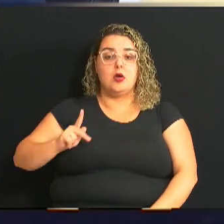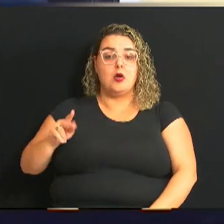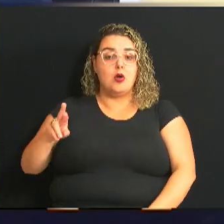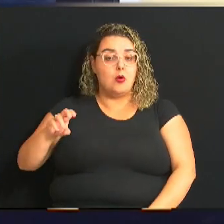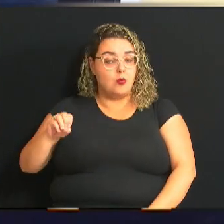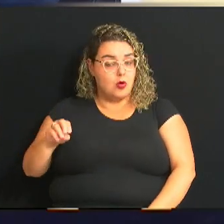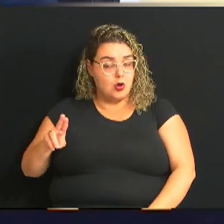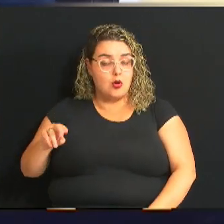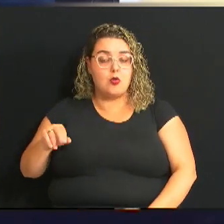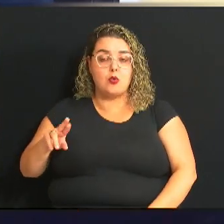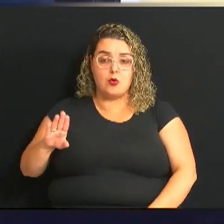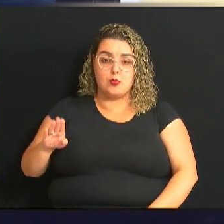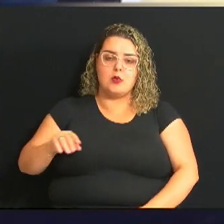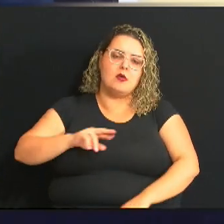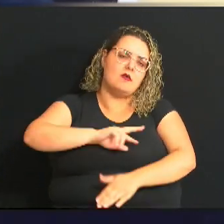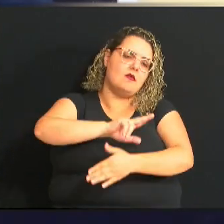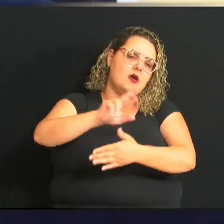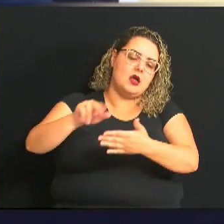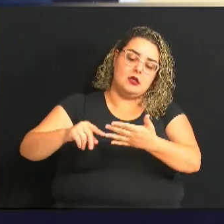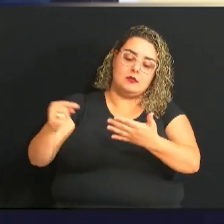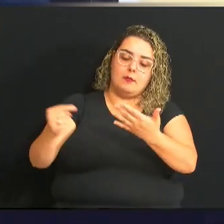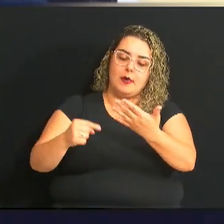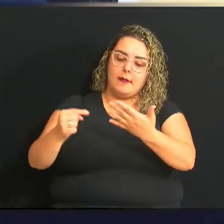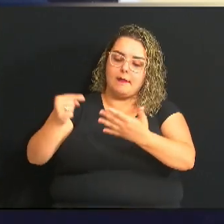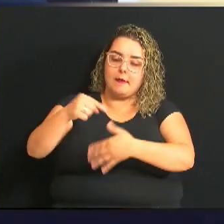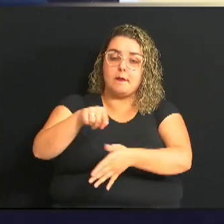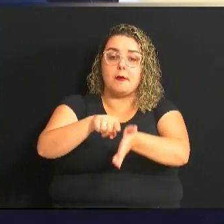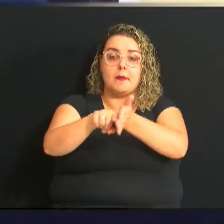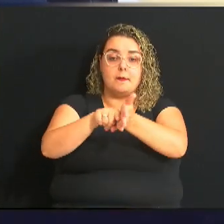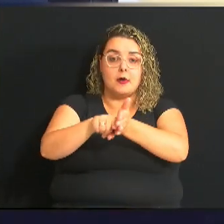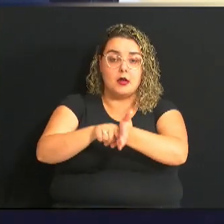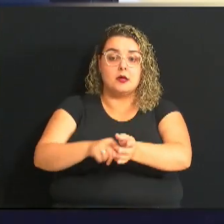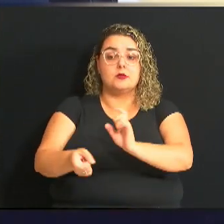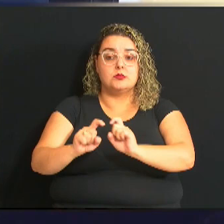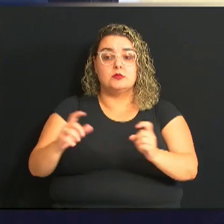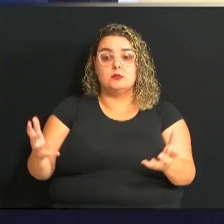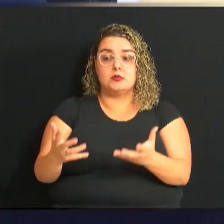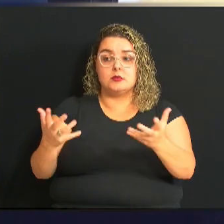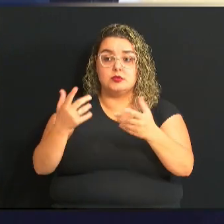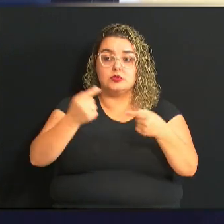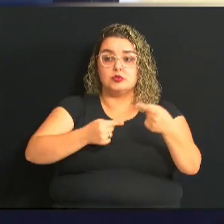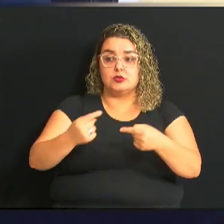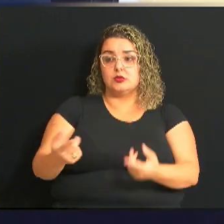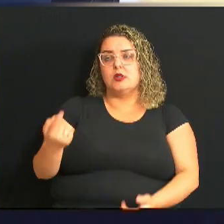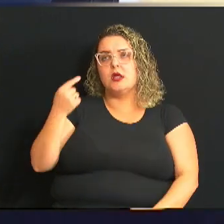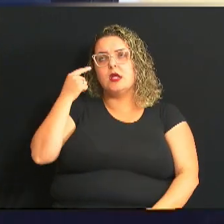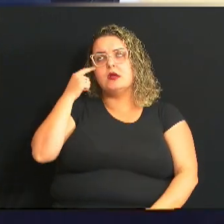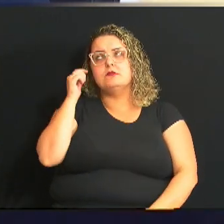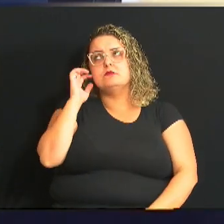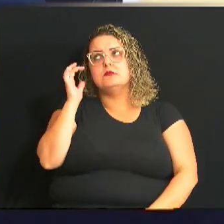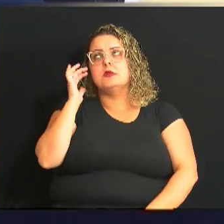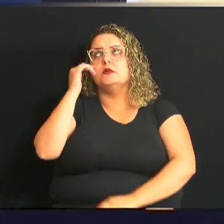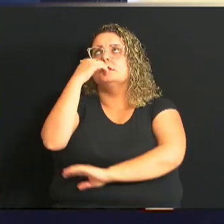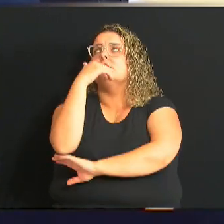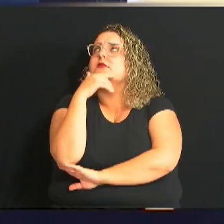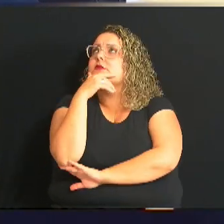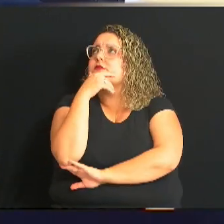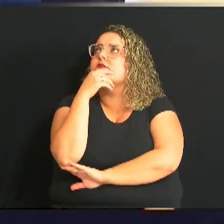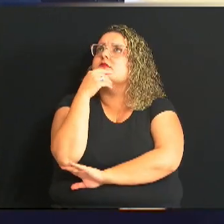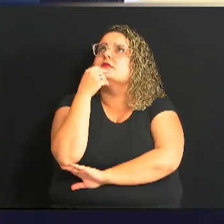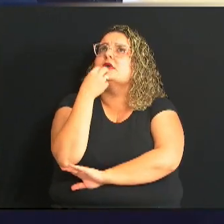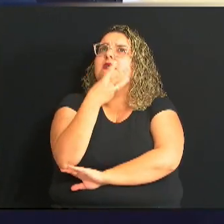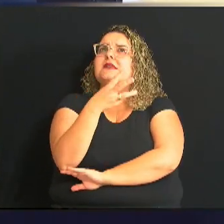levantou diversos questionamentos durante a reunião para instigar o debate. Eu fico imaginando 30 anos de